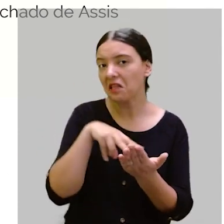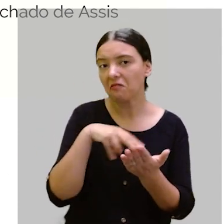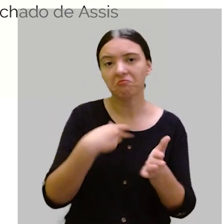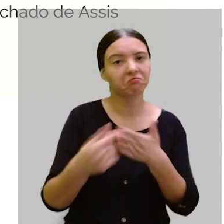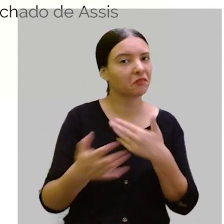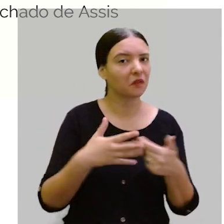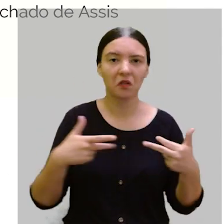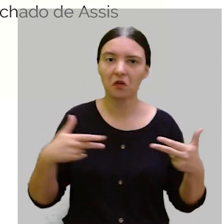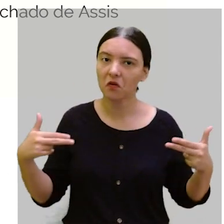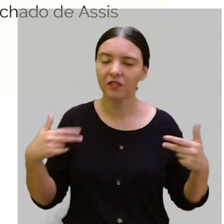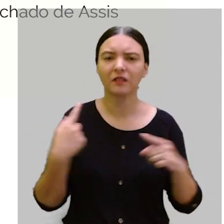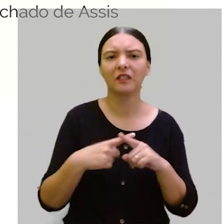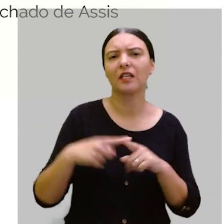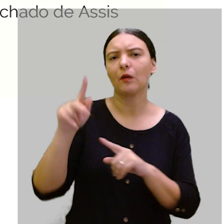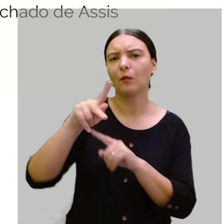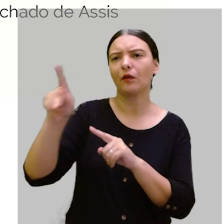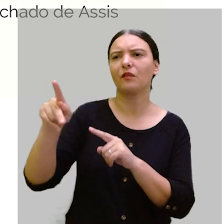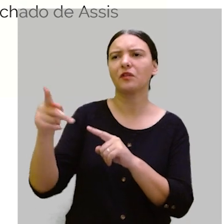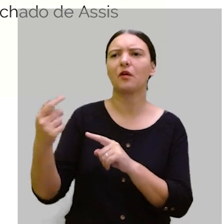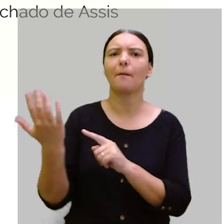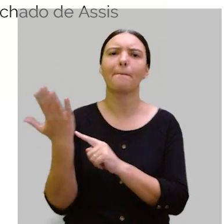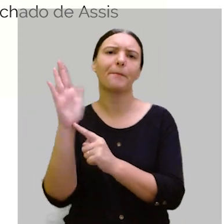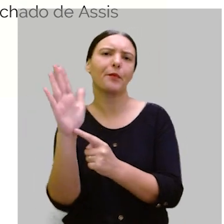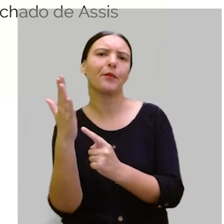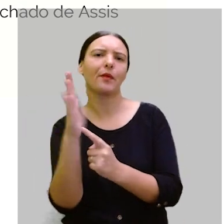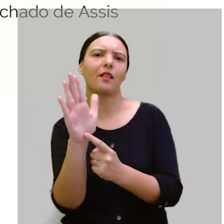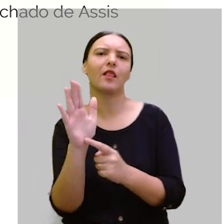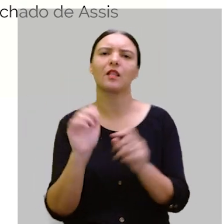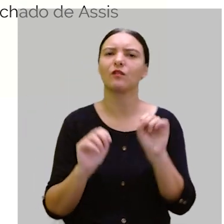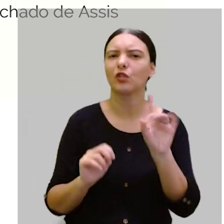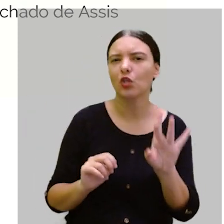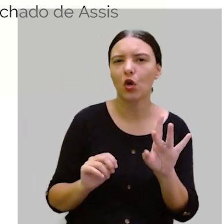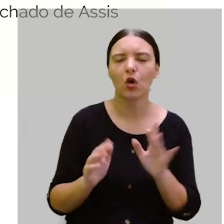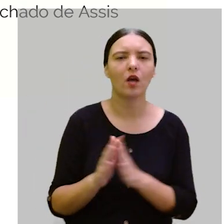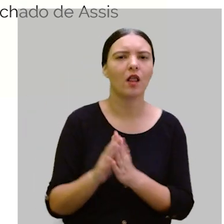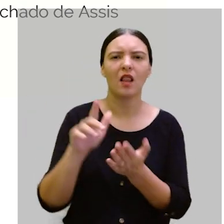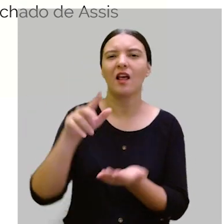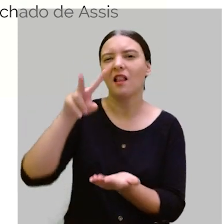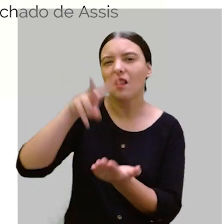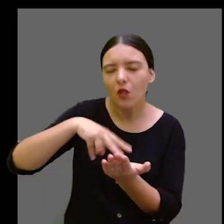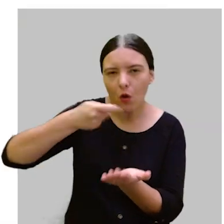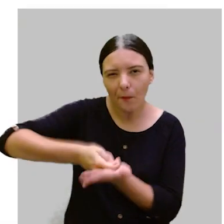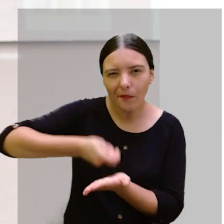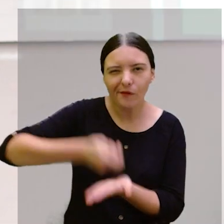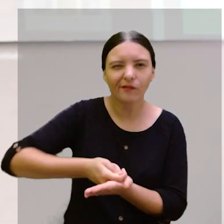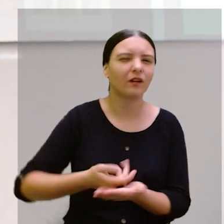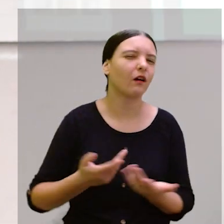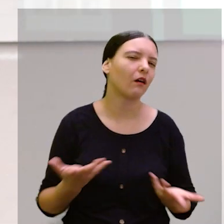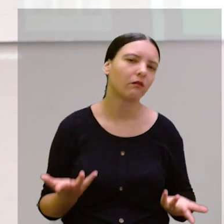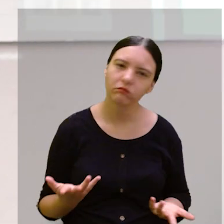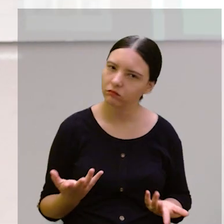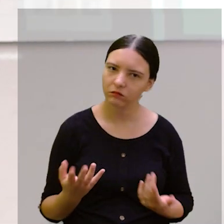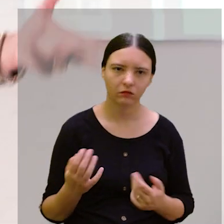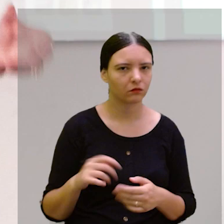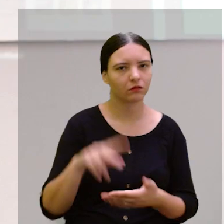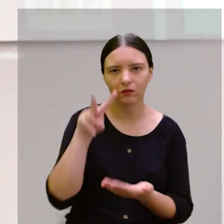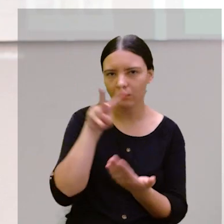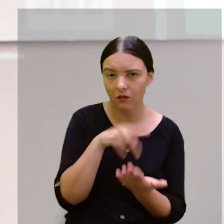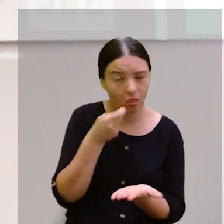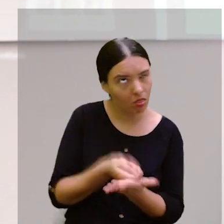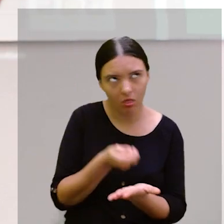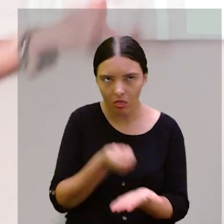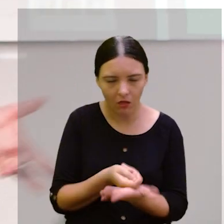não só o que os professores na escola me indicavam, não só a chamada leitura obrigatória, que aliás é um termo horroroso, né? Leitura